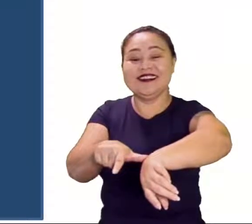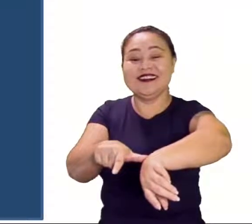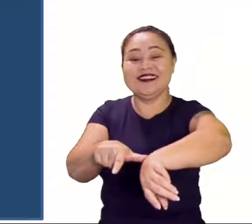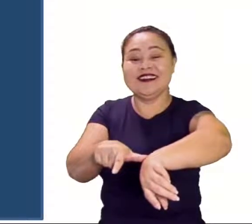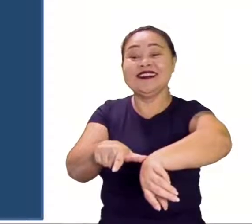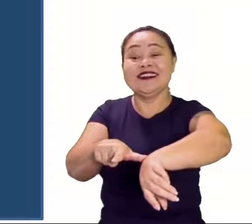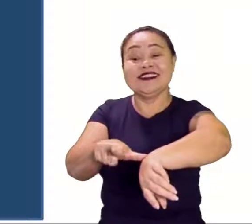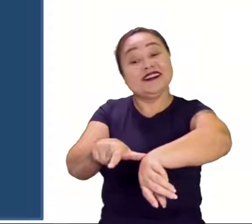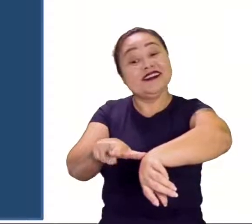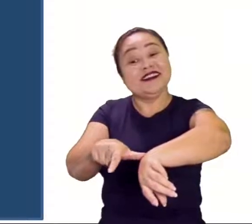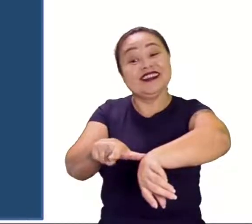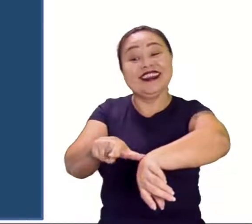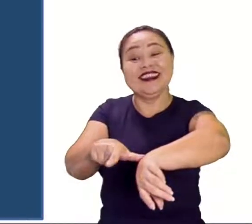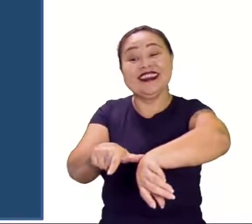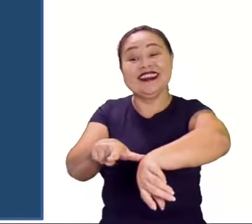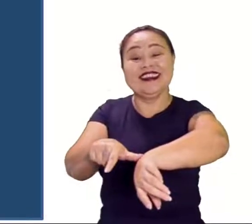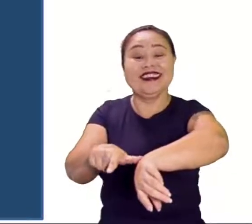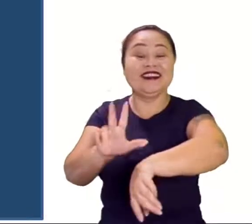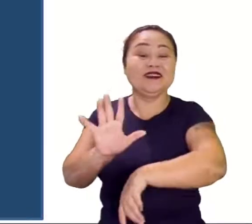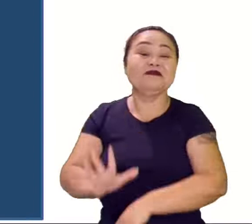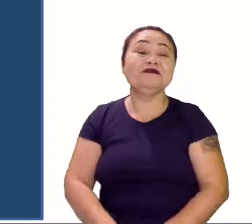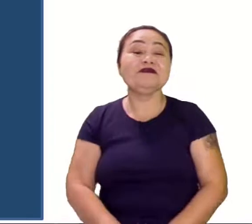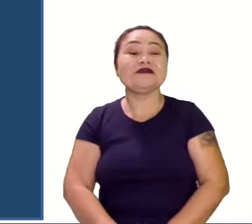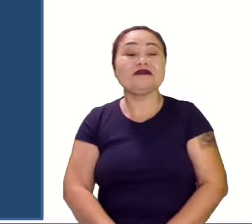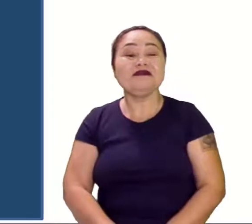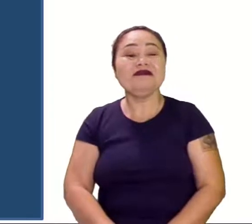O tempo tá meio devagar hoje. O